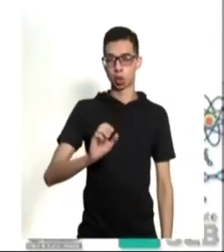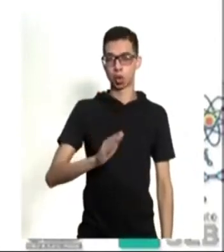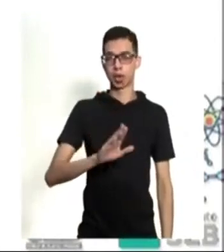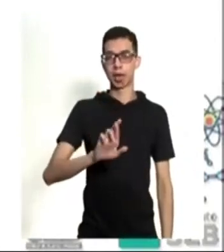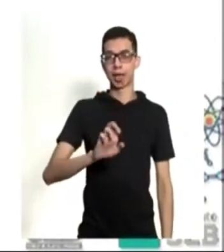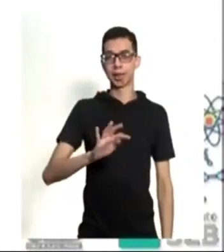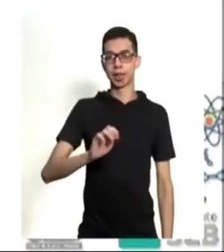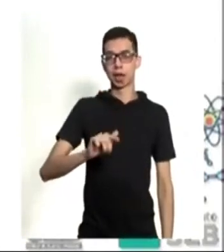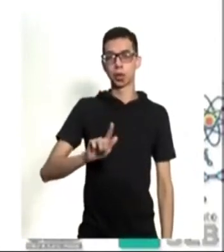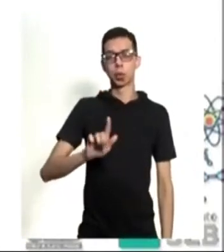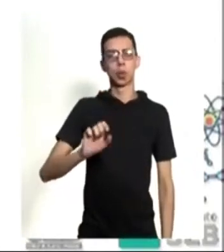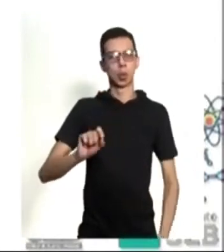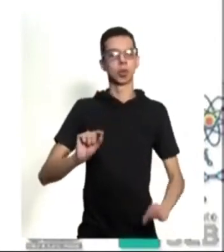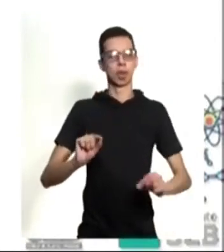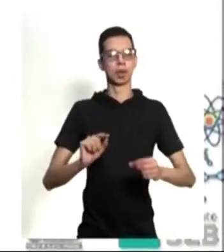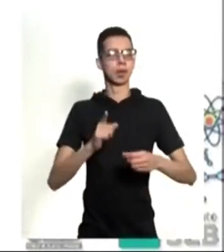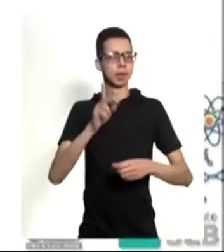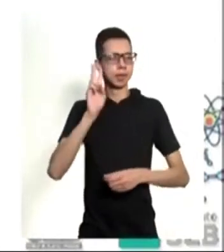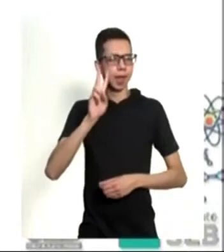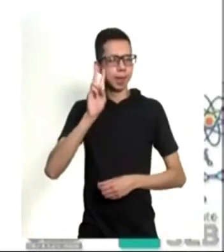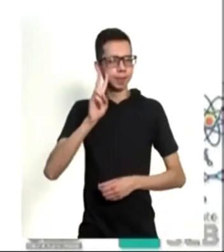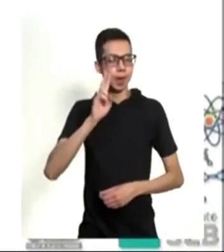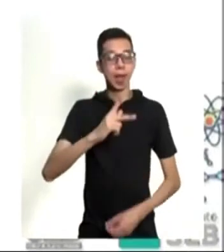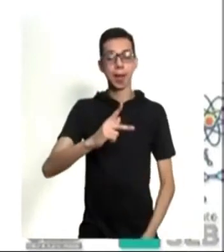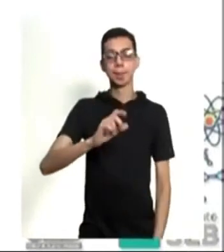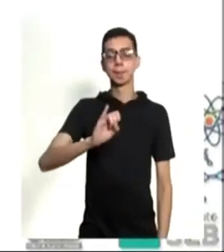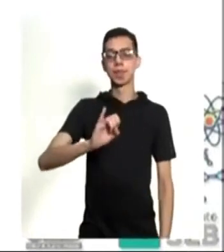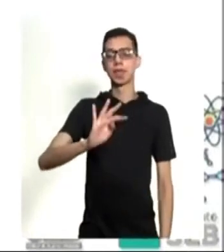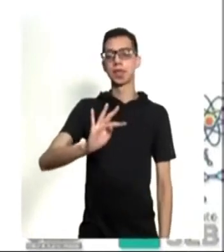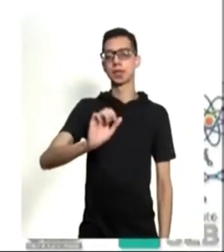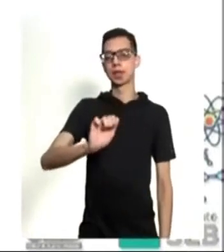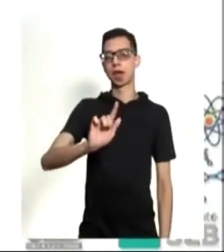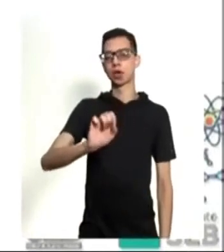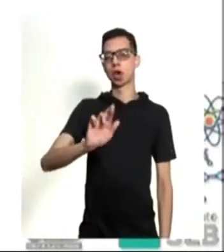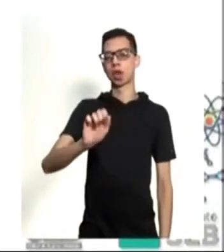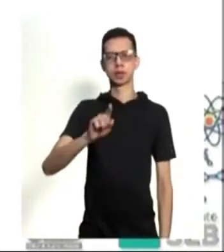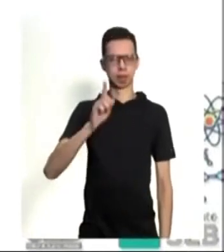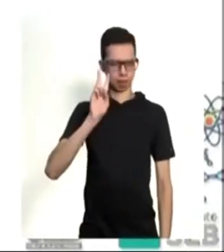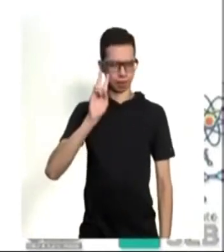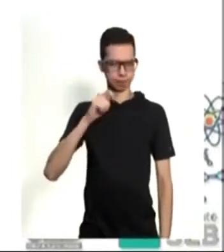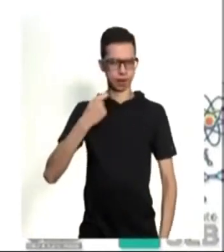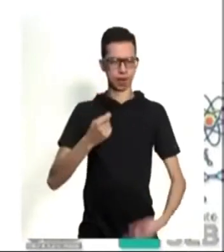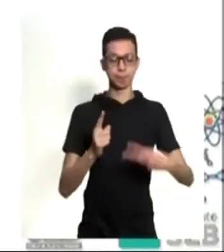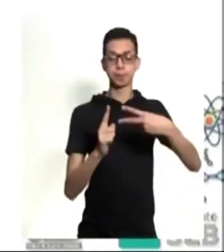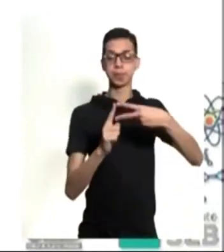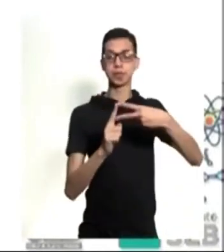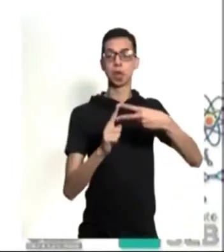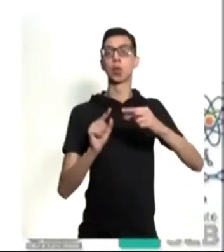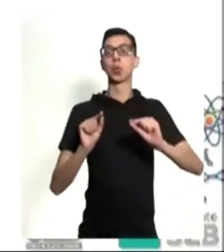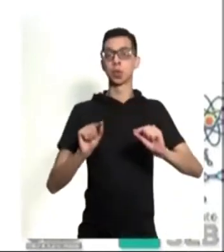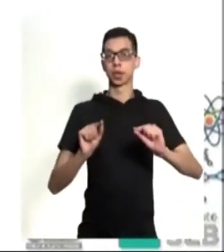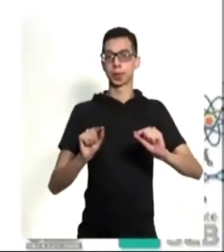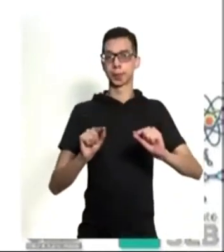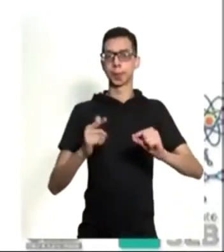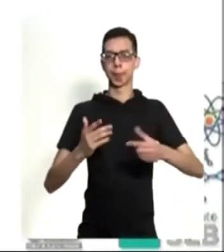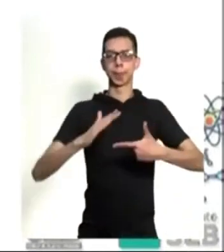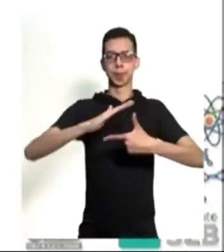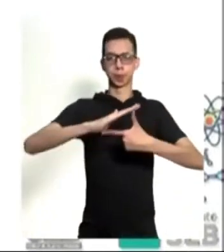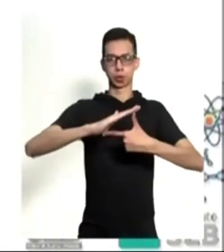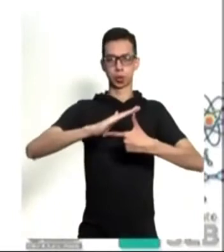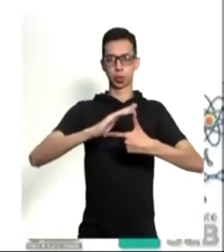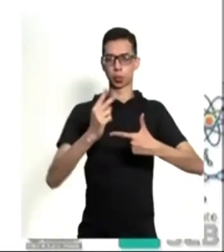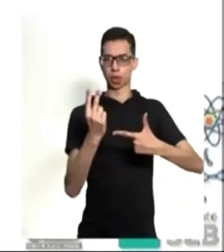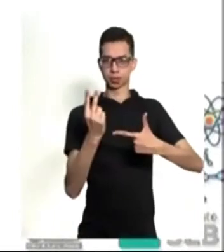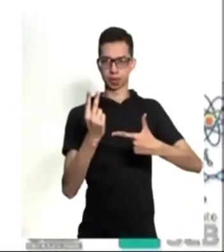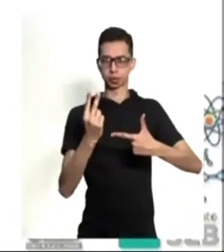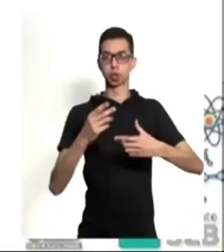Pitágoras. Nesse triângulo retângulo, nós vamos aplicar um Pitágoras. E lembra qual era o Pitágoras? Hipotenusa ao quadrado é a soma dos quadrados